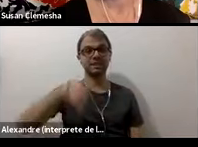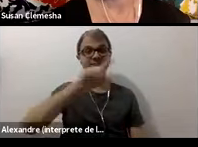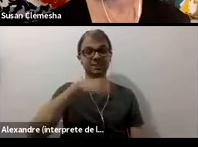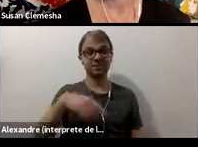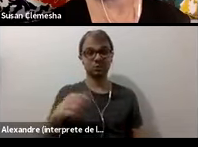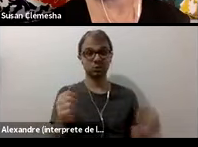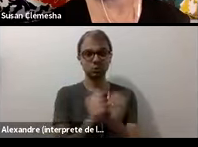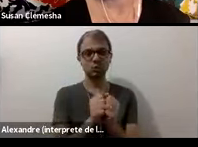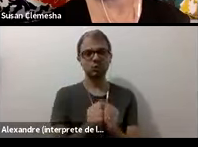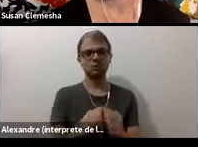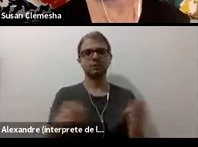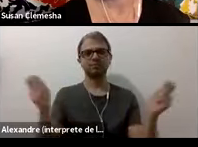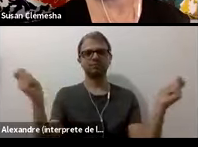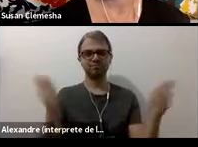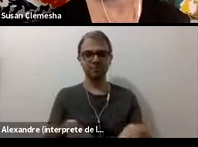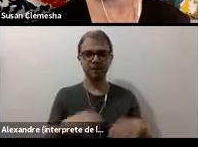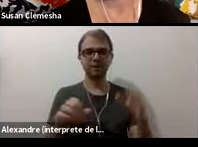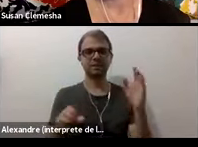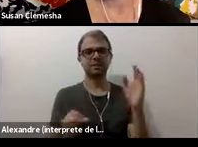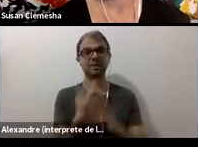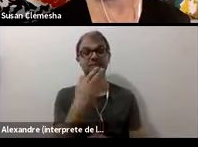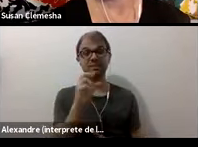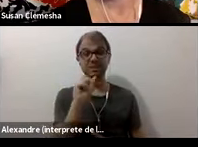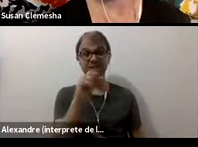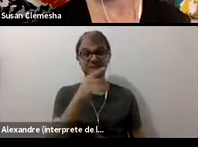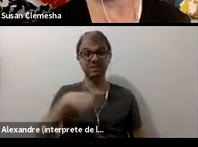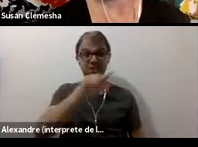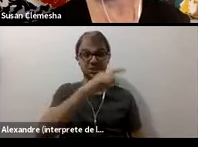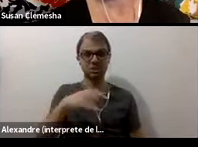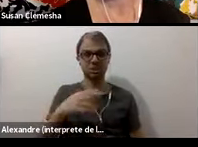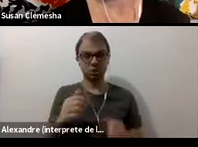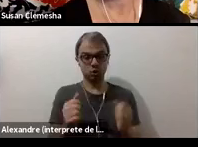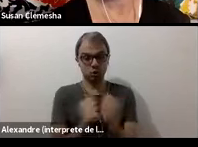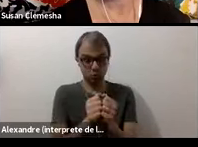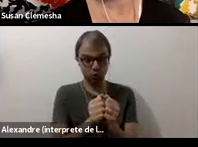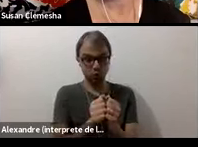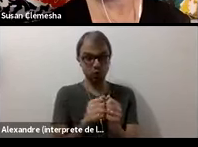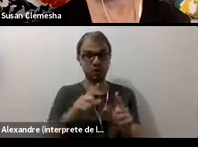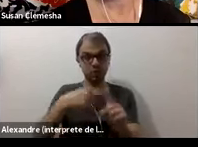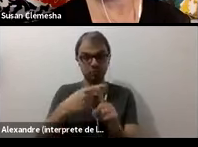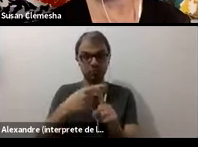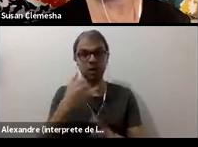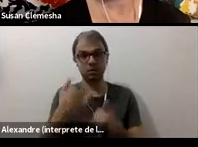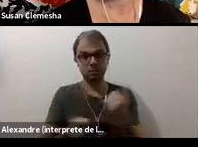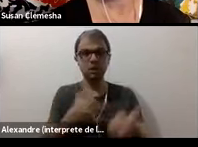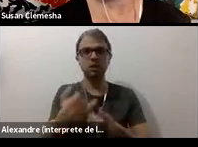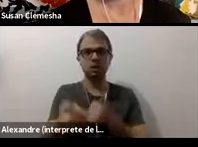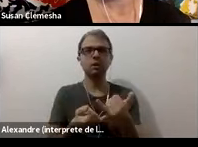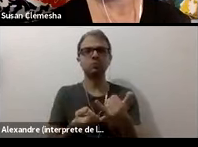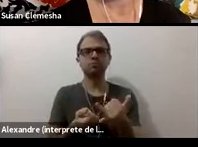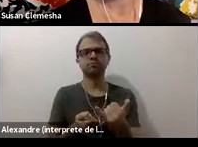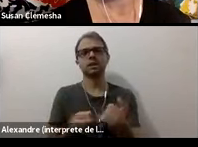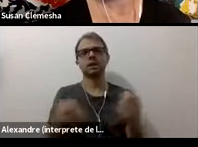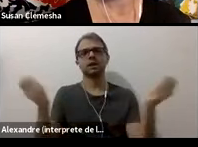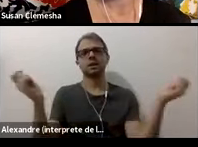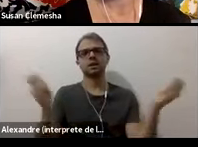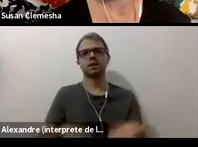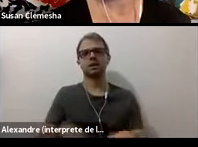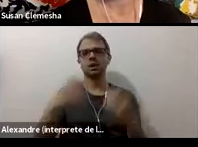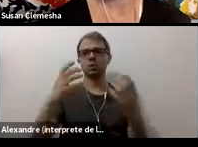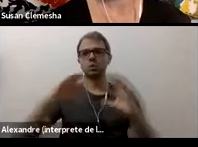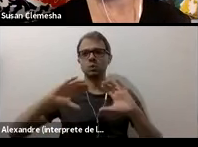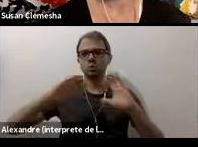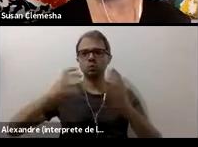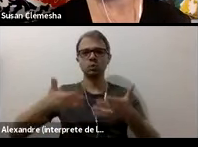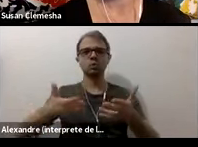consegue criar, mas quando a gente está junto brincando, a gente consegue imaginar um mundo que não existe. E é isso que a gente faz nessas